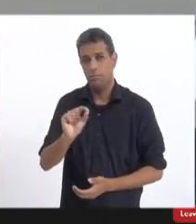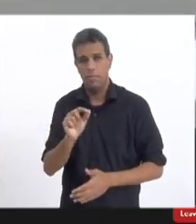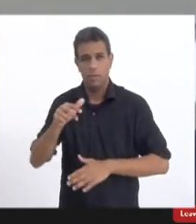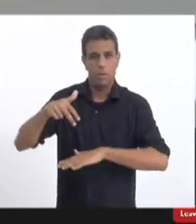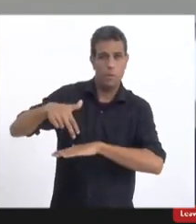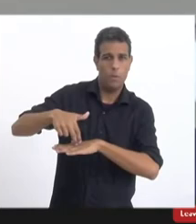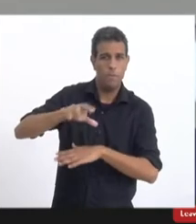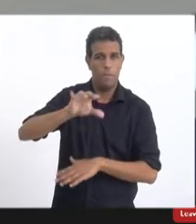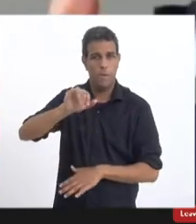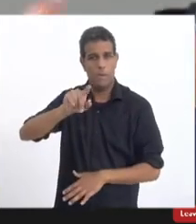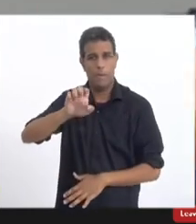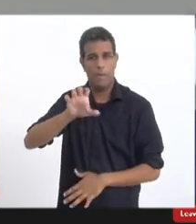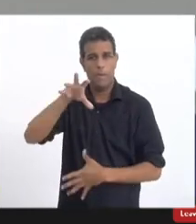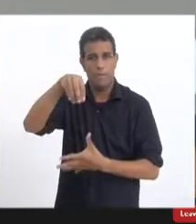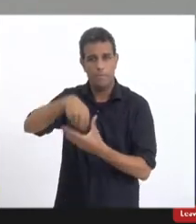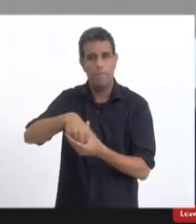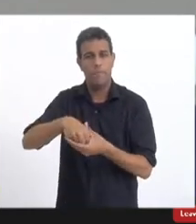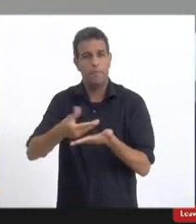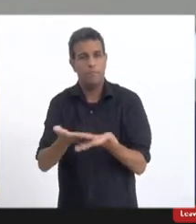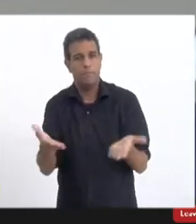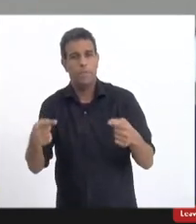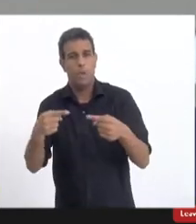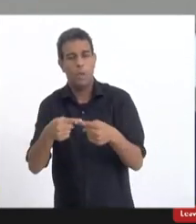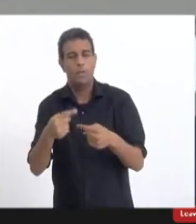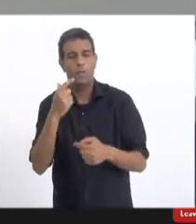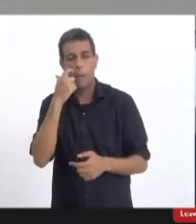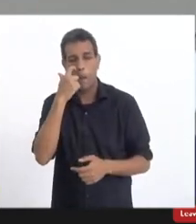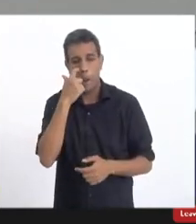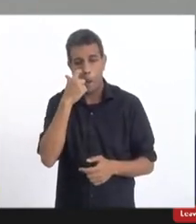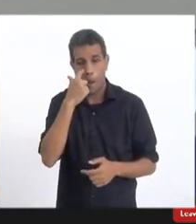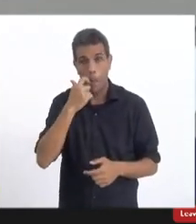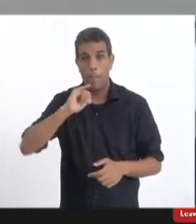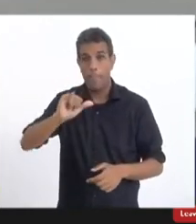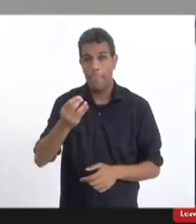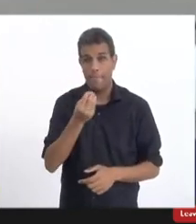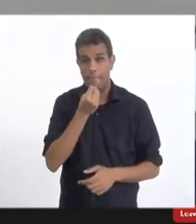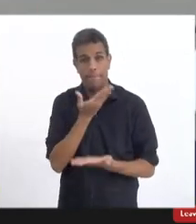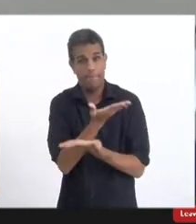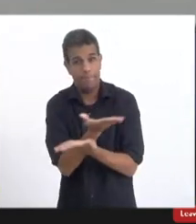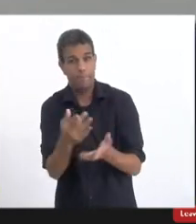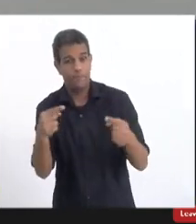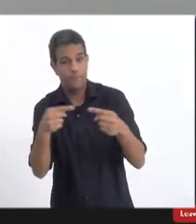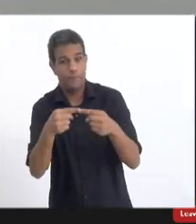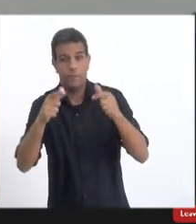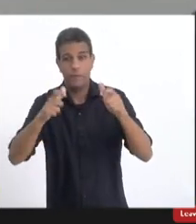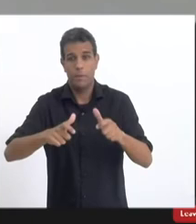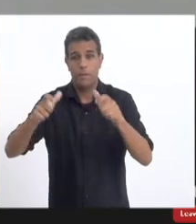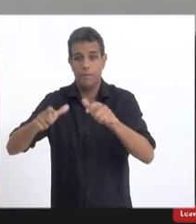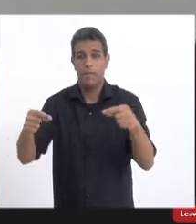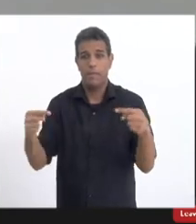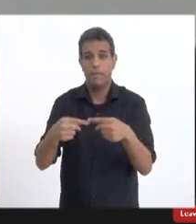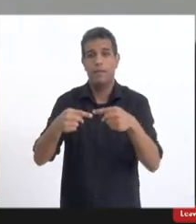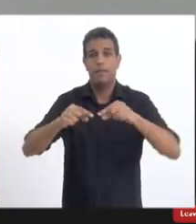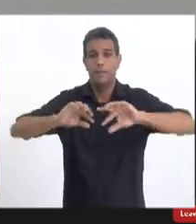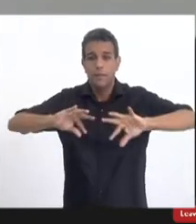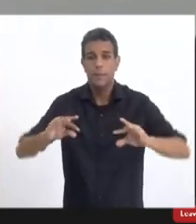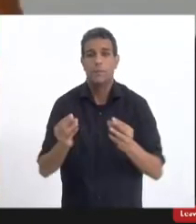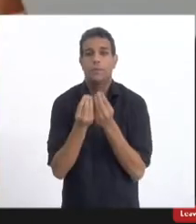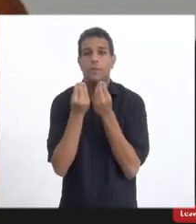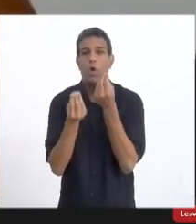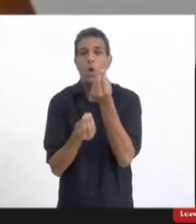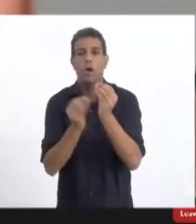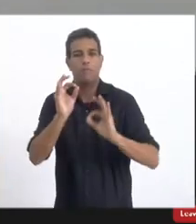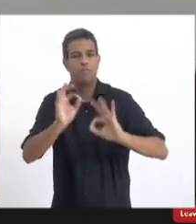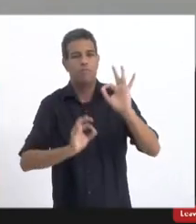CIEP do município, que hoje está abandonado, inclusive o tráfico faz uso desse local, e dá uma finalidade de